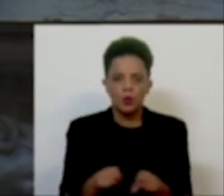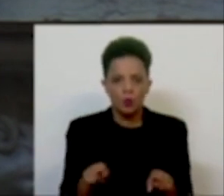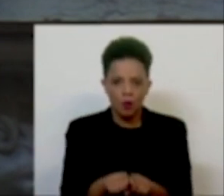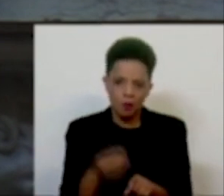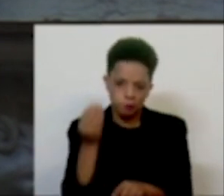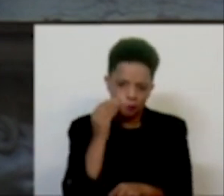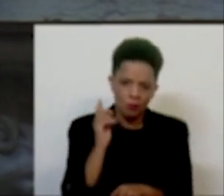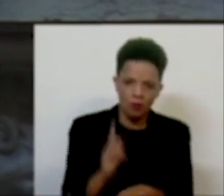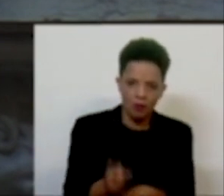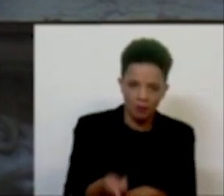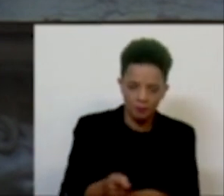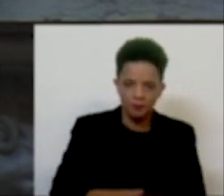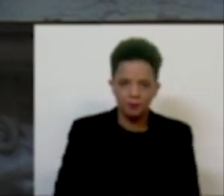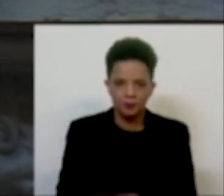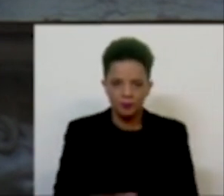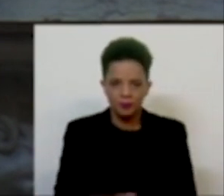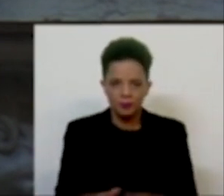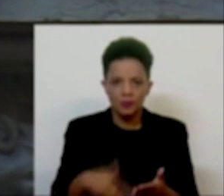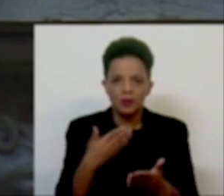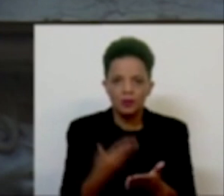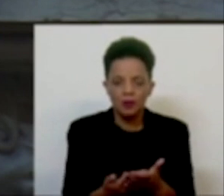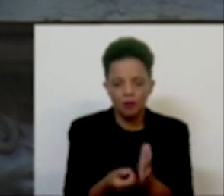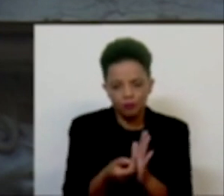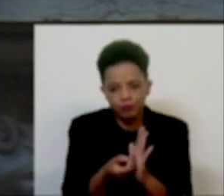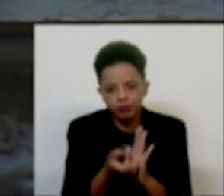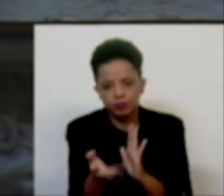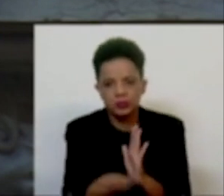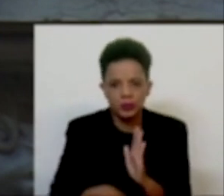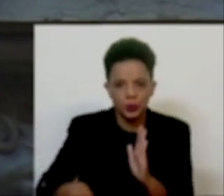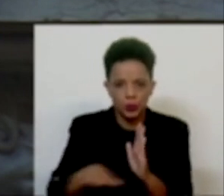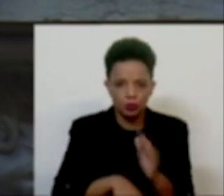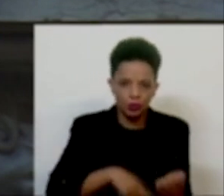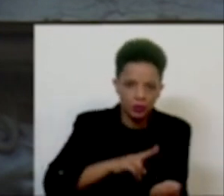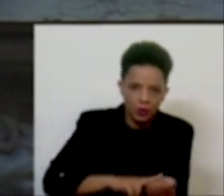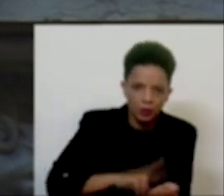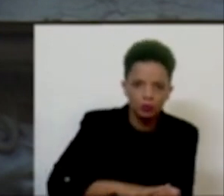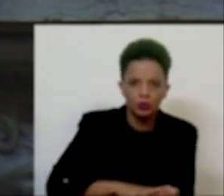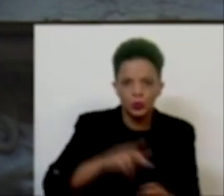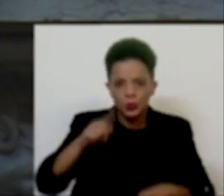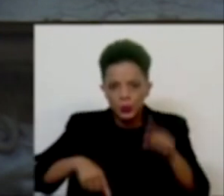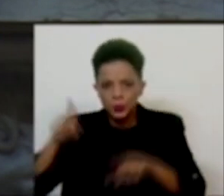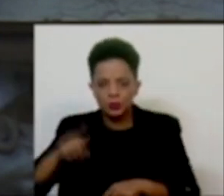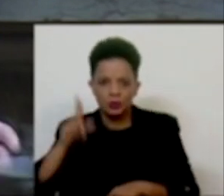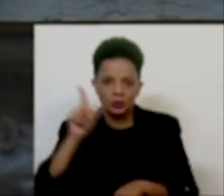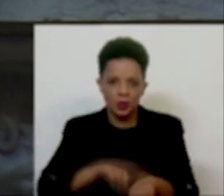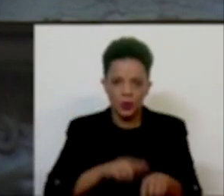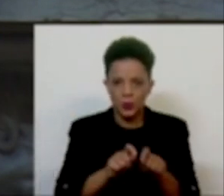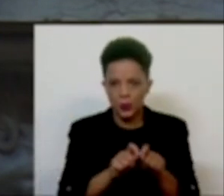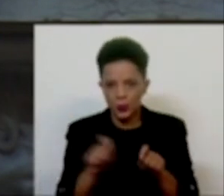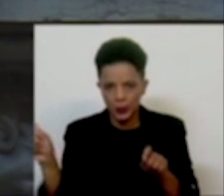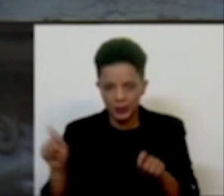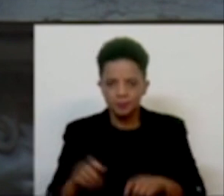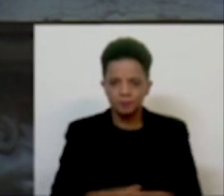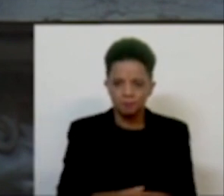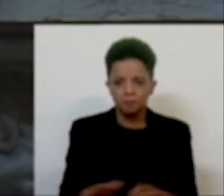é, um feixe de múltiplos eventos, ritmos, escalas e durações que